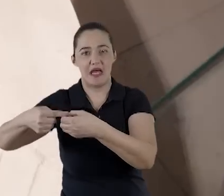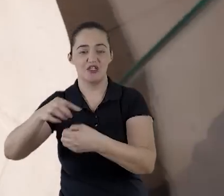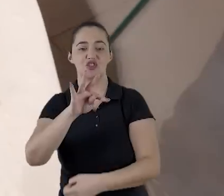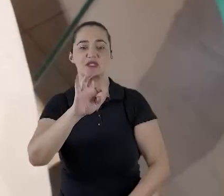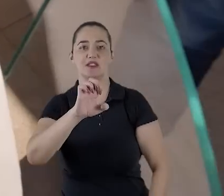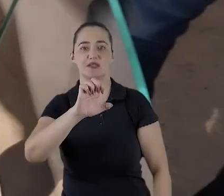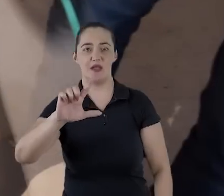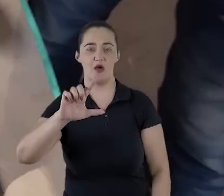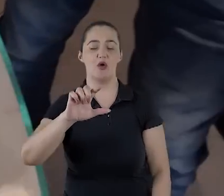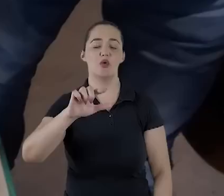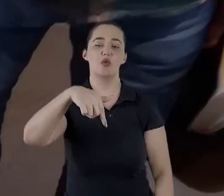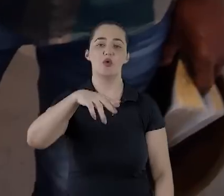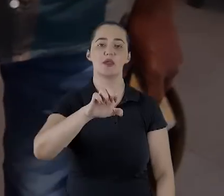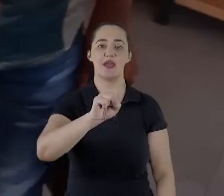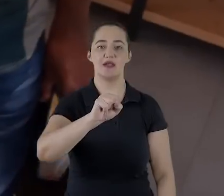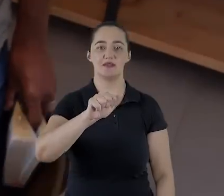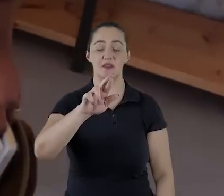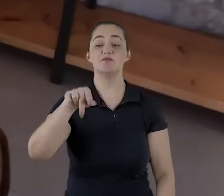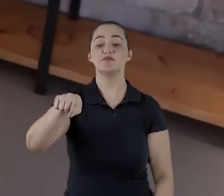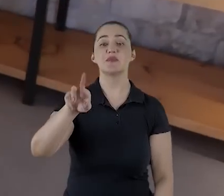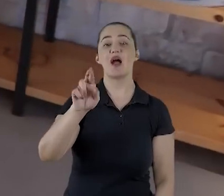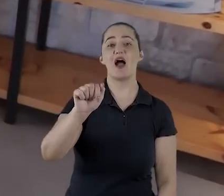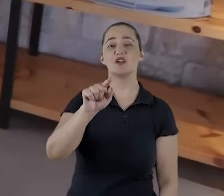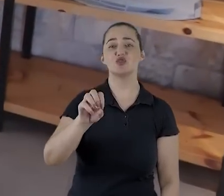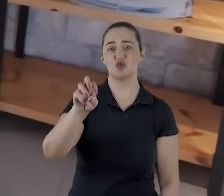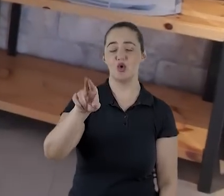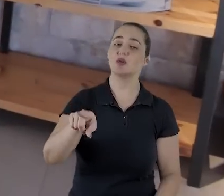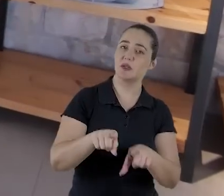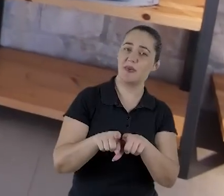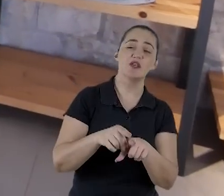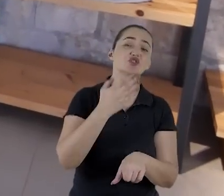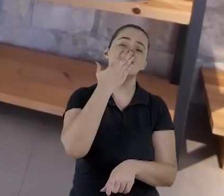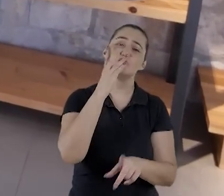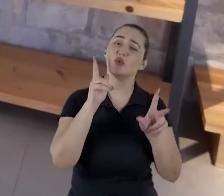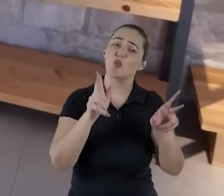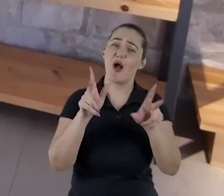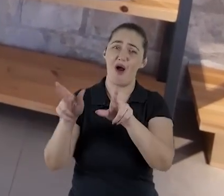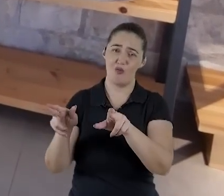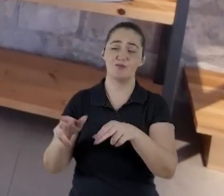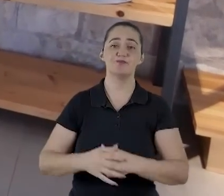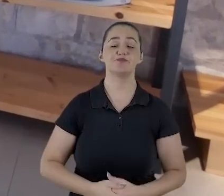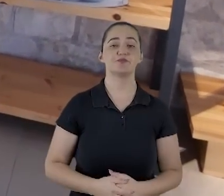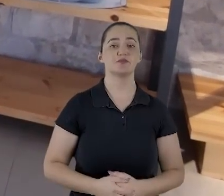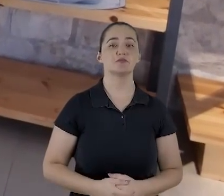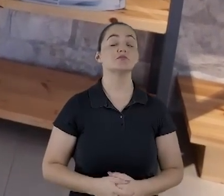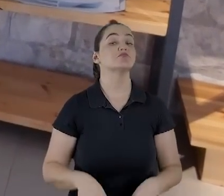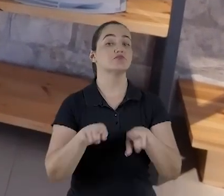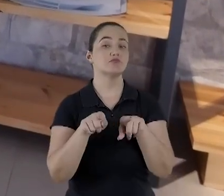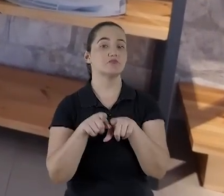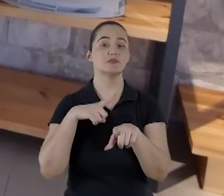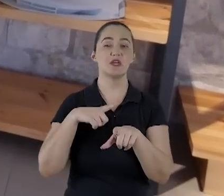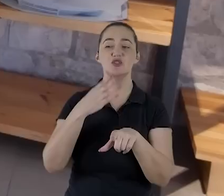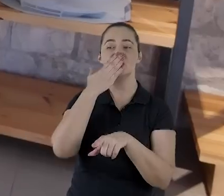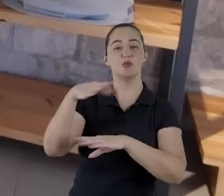encontra na cidade de Tel Gezer e também na cidade de Hatzor. É o mesmo estilo. Nós vimos, aliás, essa